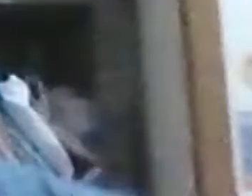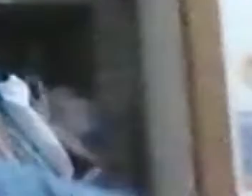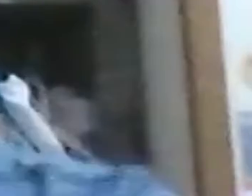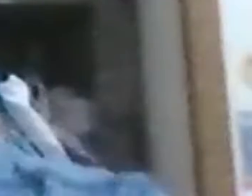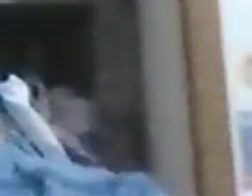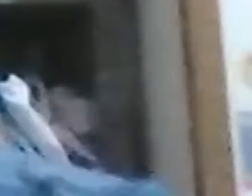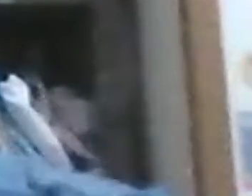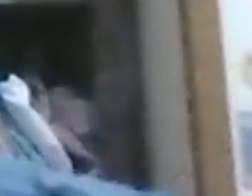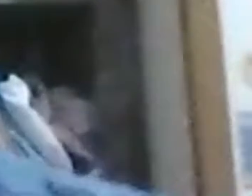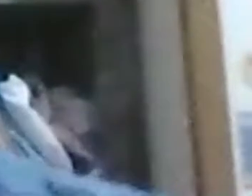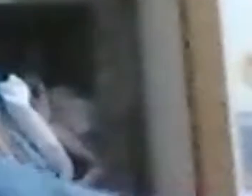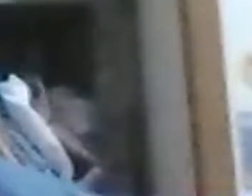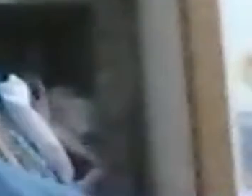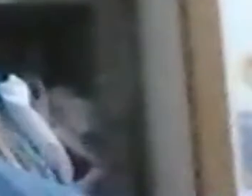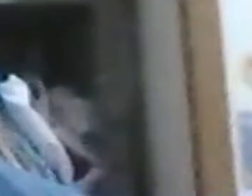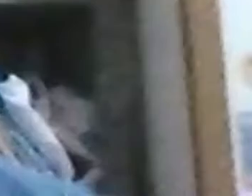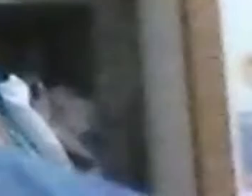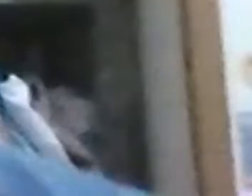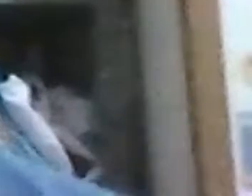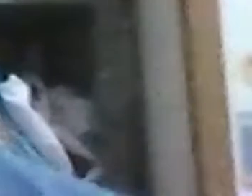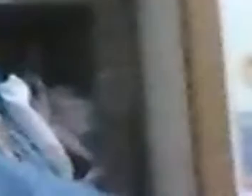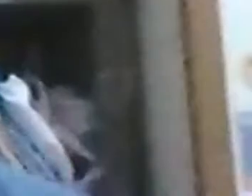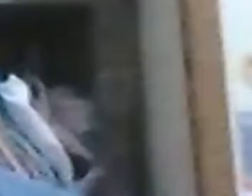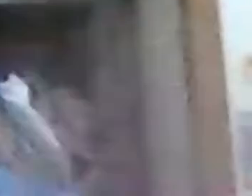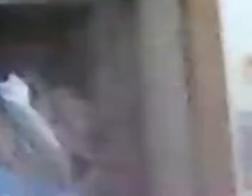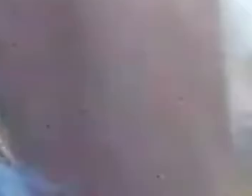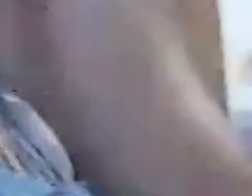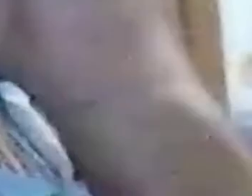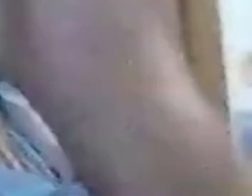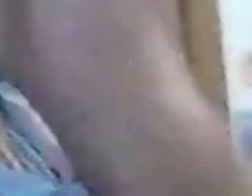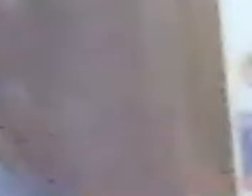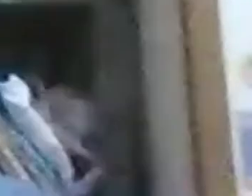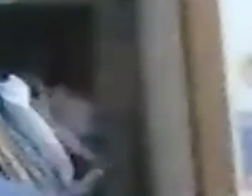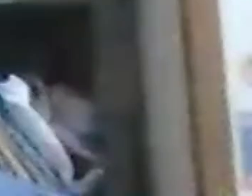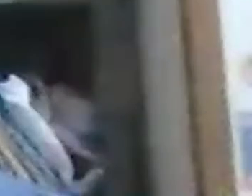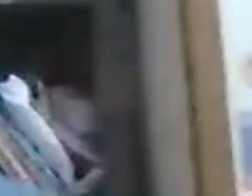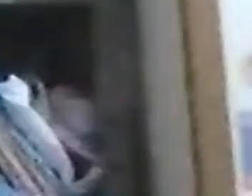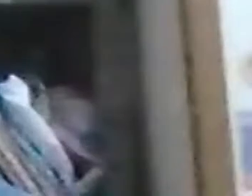reflexos do que nós vimos nessas eleições. Os números podem não ser tão